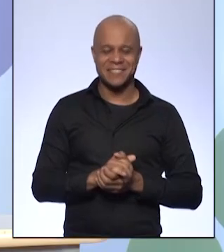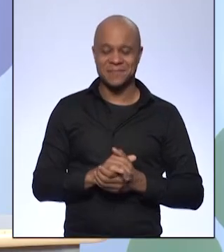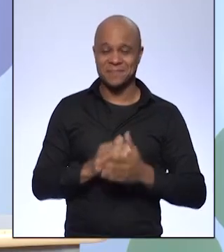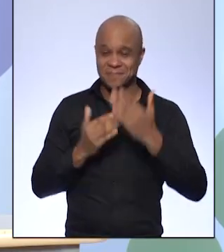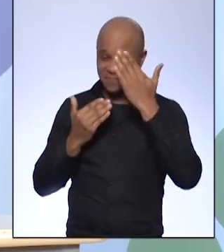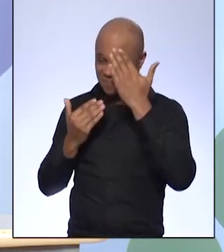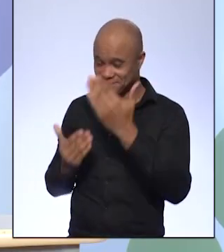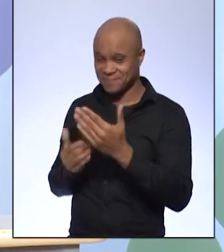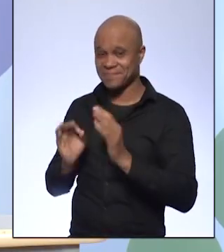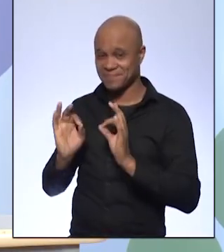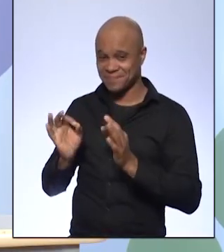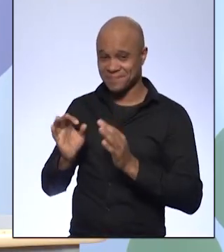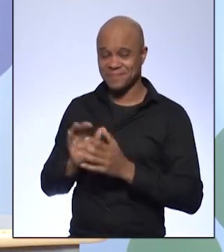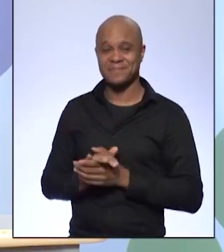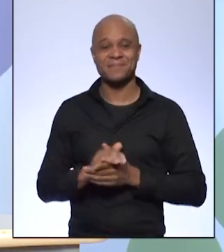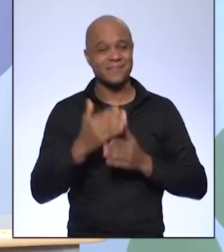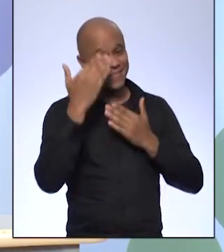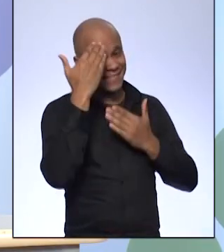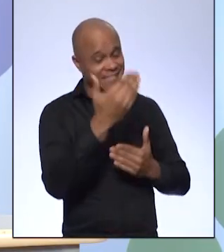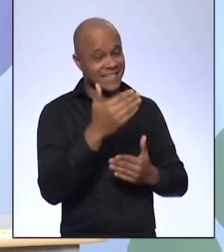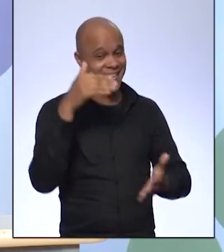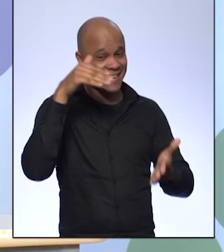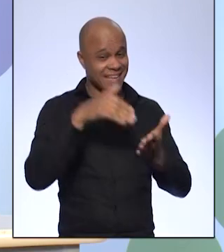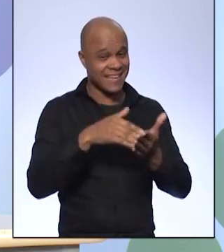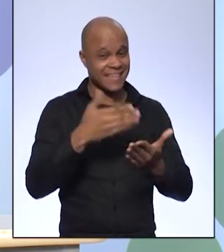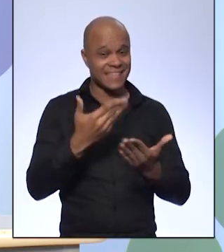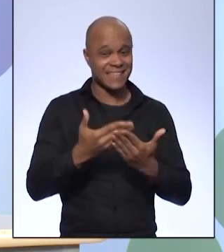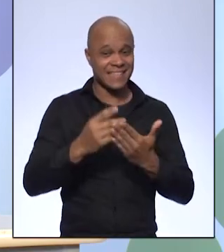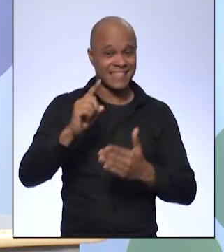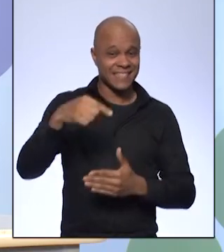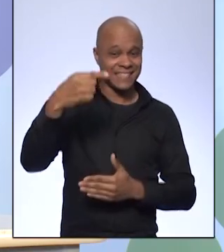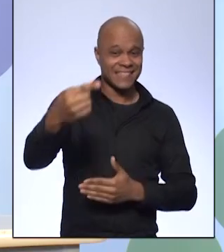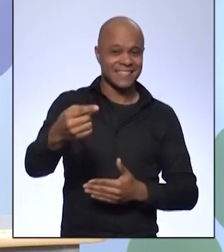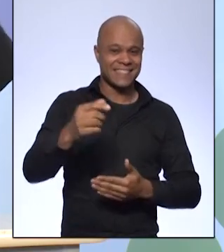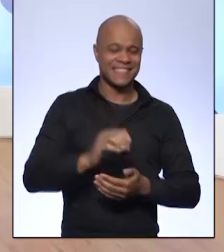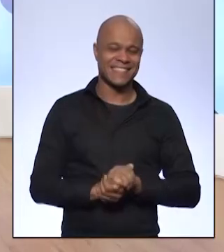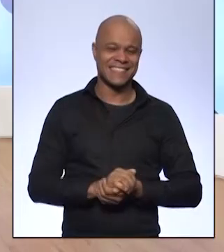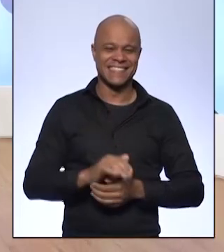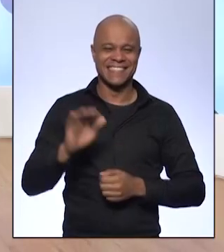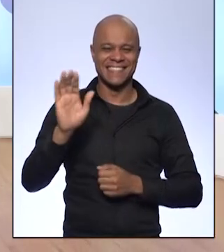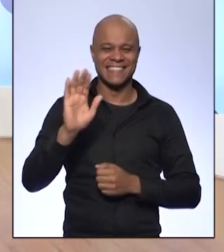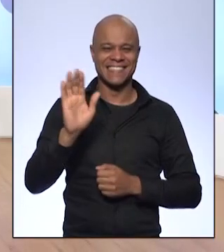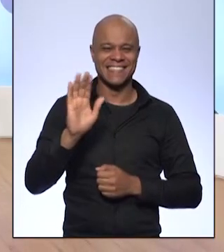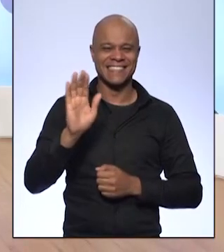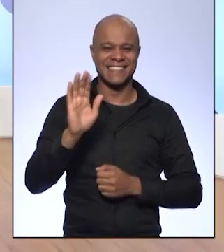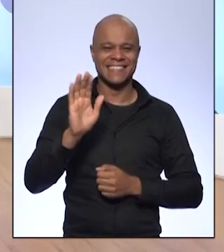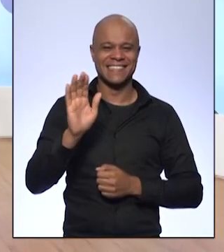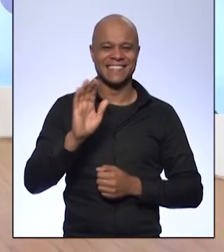Obrigada pela participação e até a próxima aula, pessoal. Tchau, tchau.